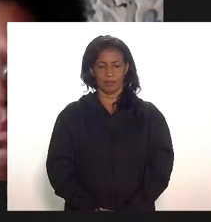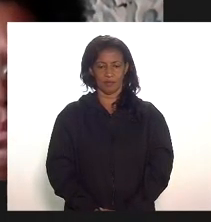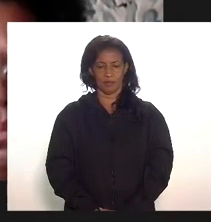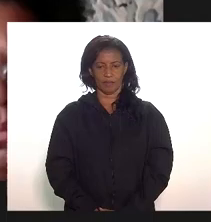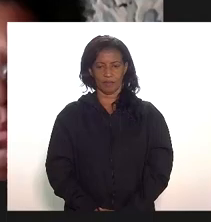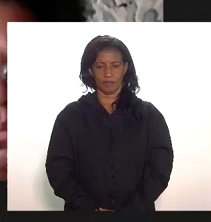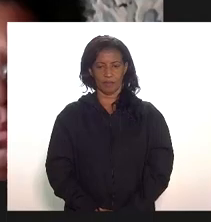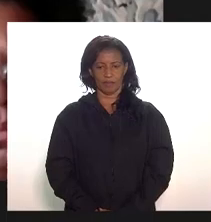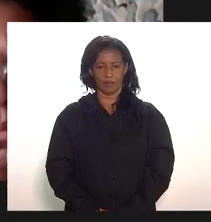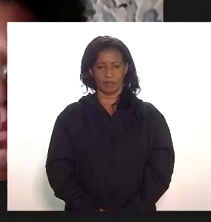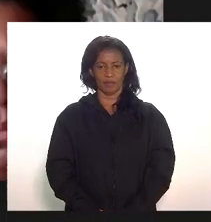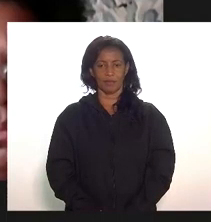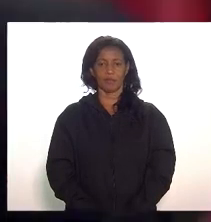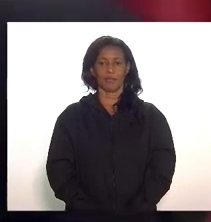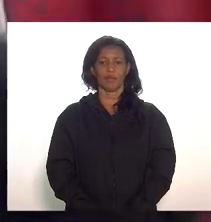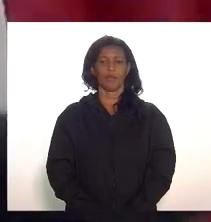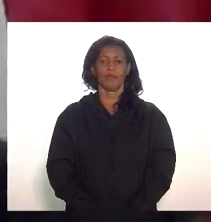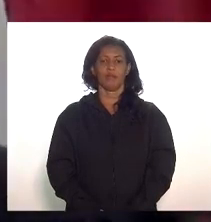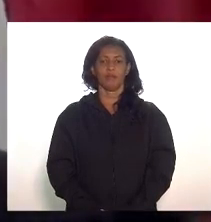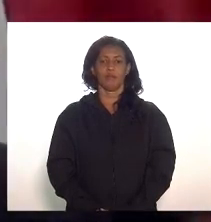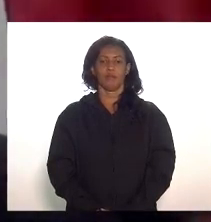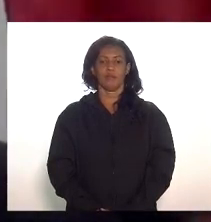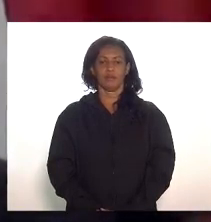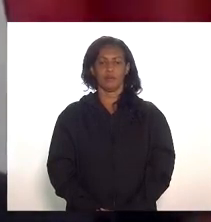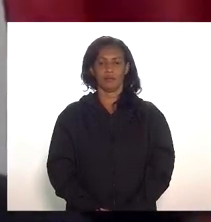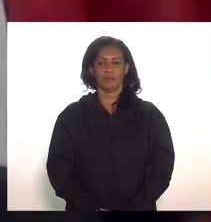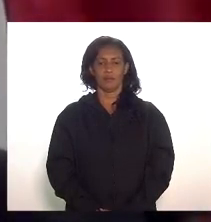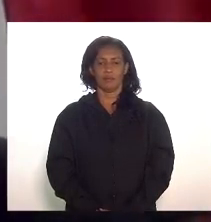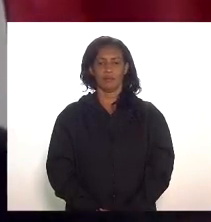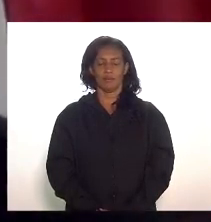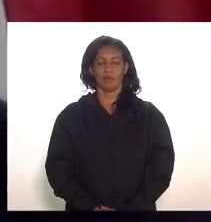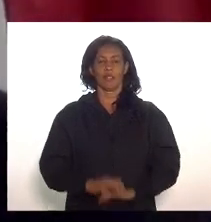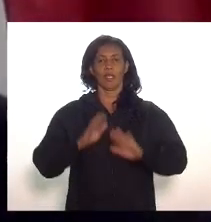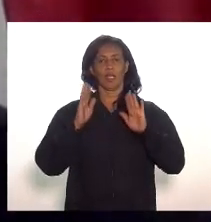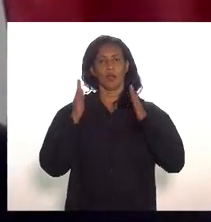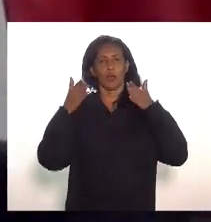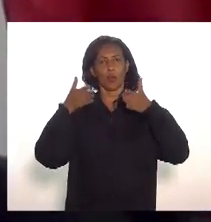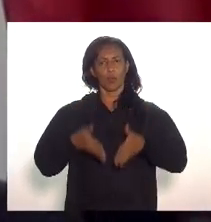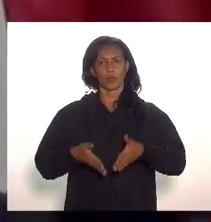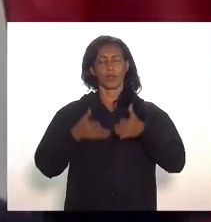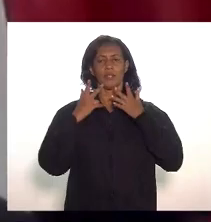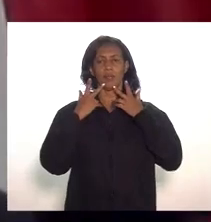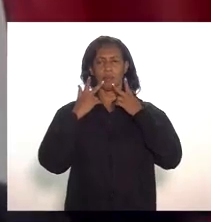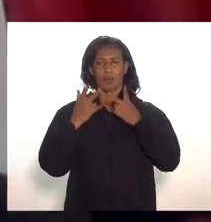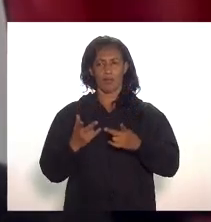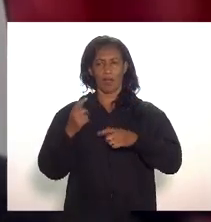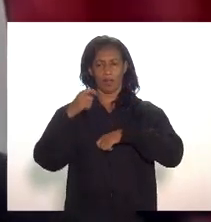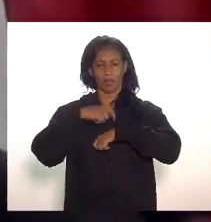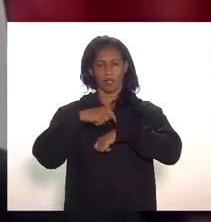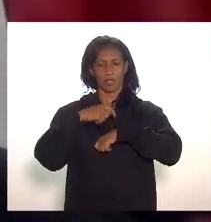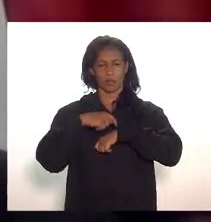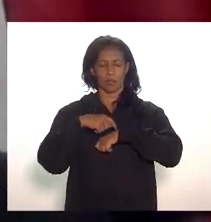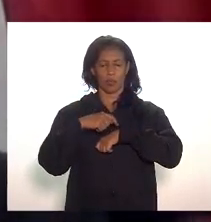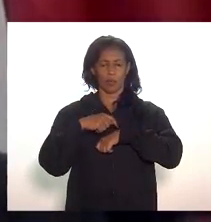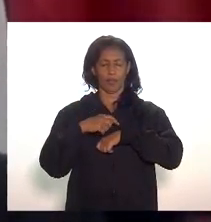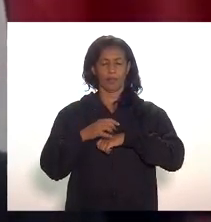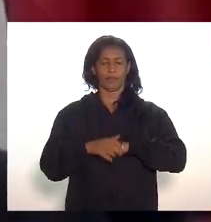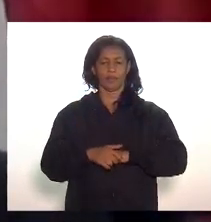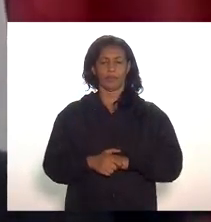valendo. Vou tirar a minha inscrição do expediente final e concentrar minha fala aqui nesse momento e deixo para me inscrever no dia de